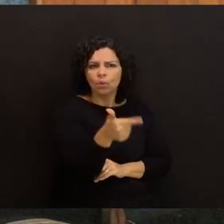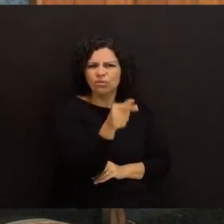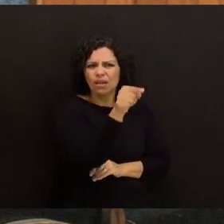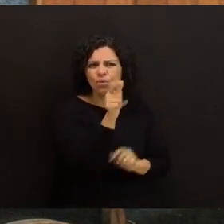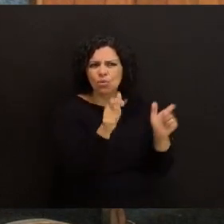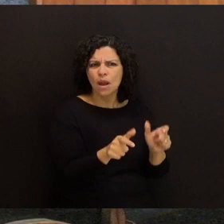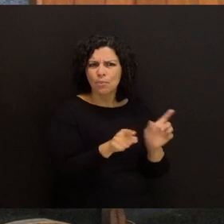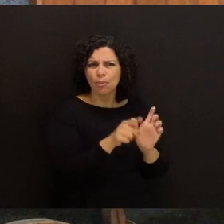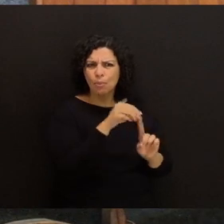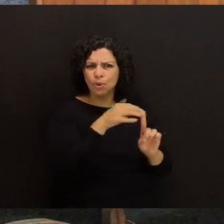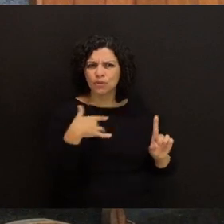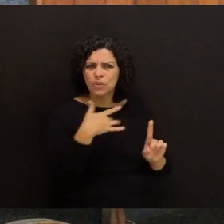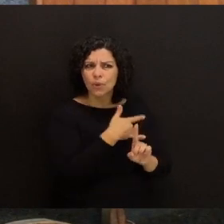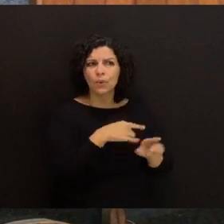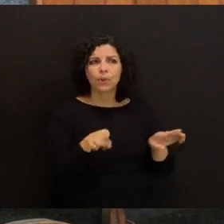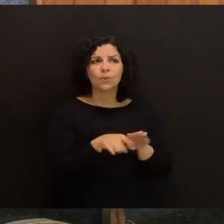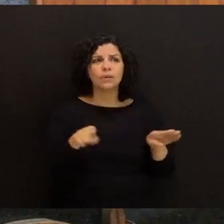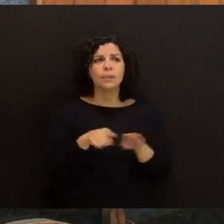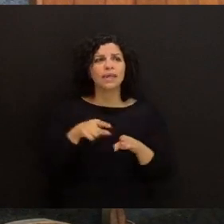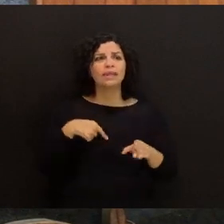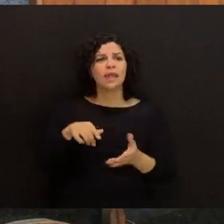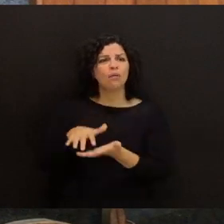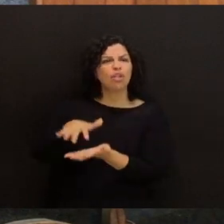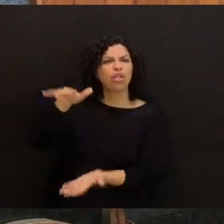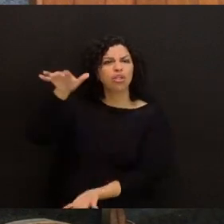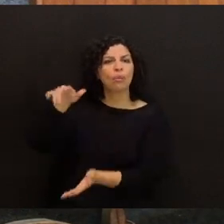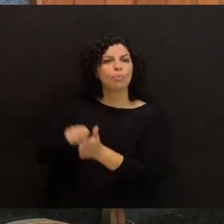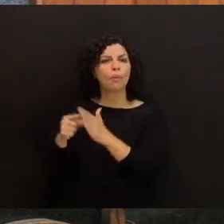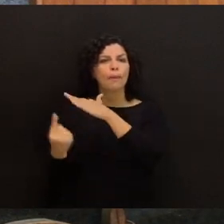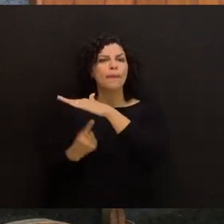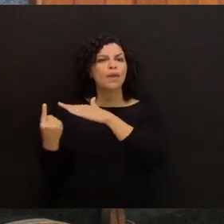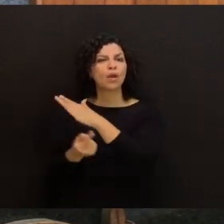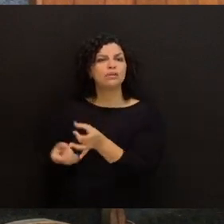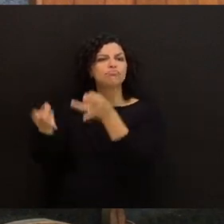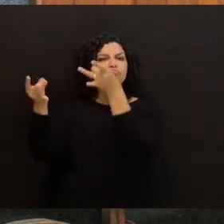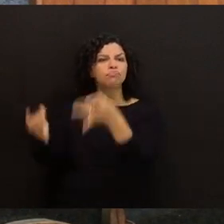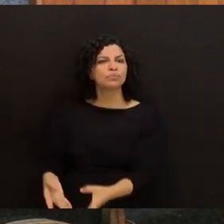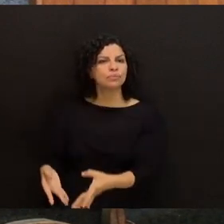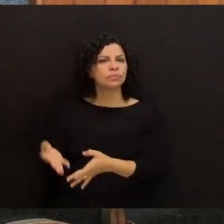e também de uma pilha de microondas nesse depósito abandonado